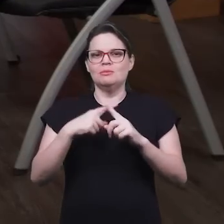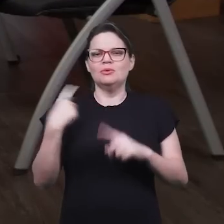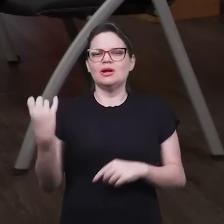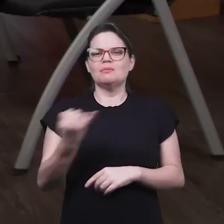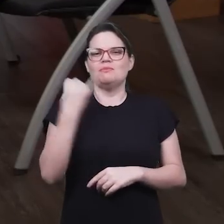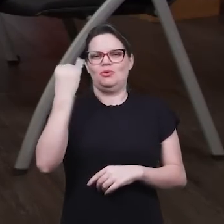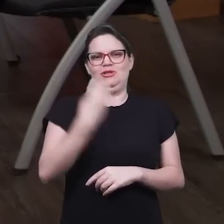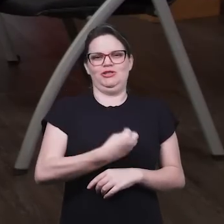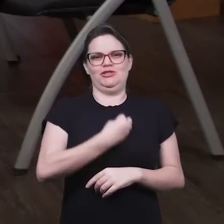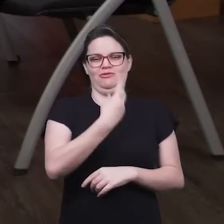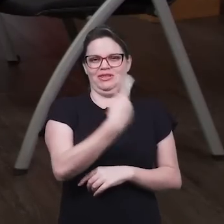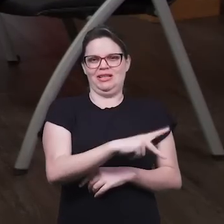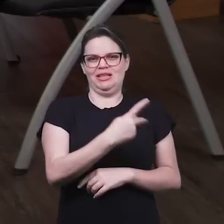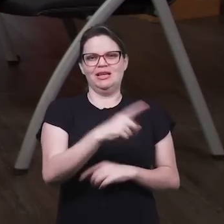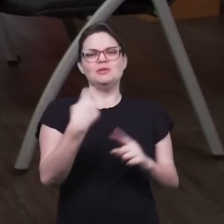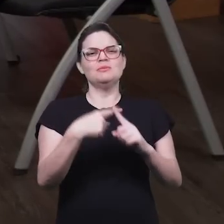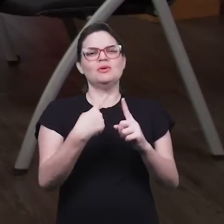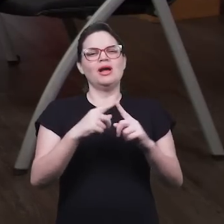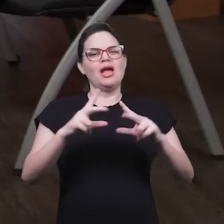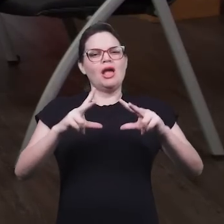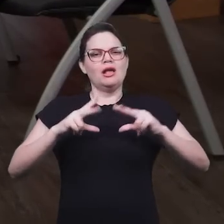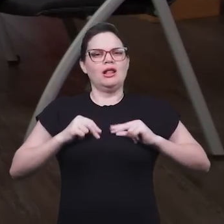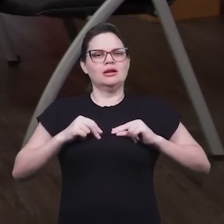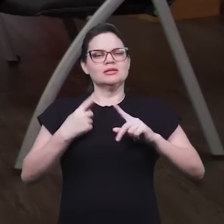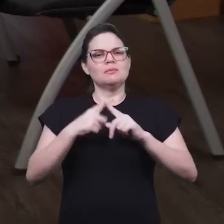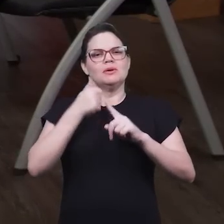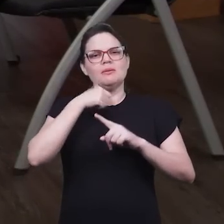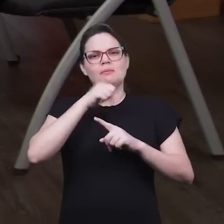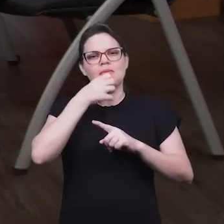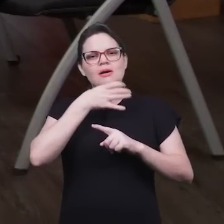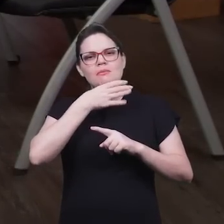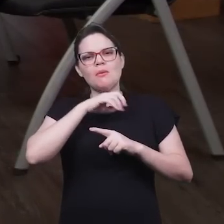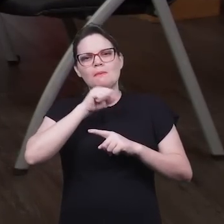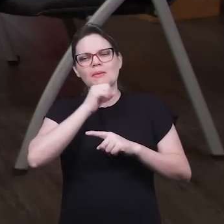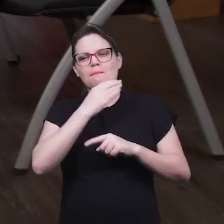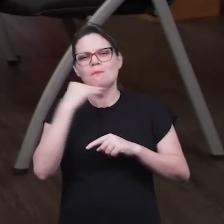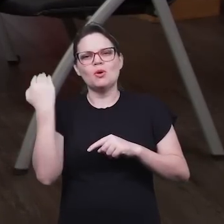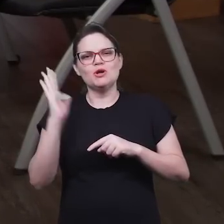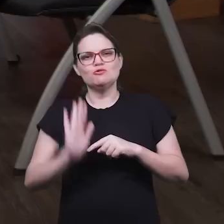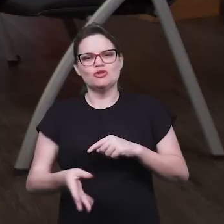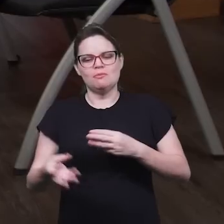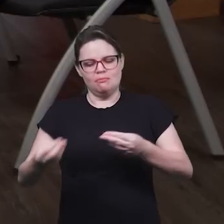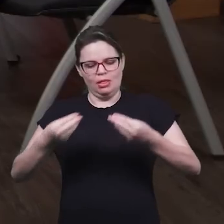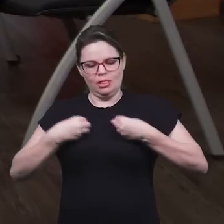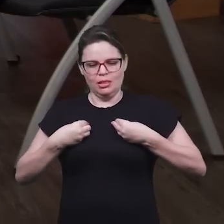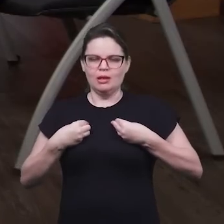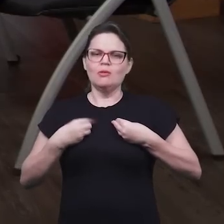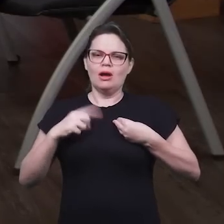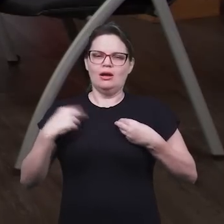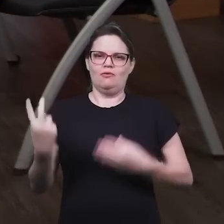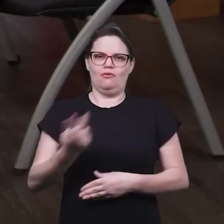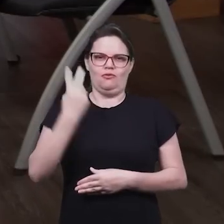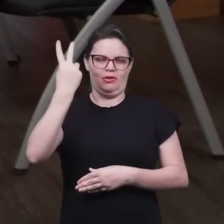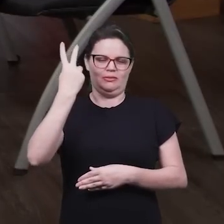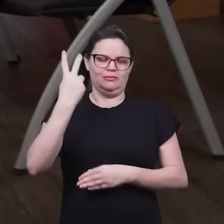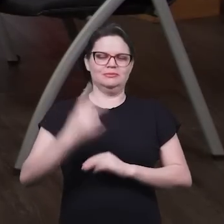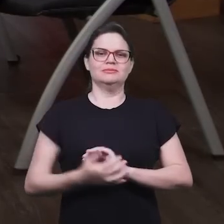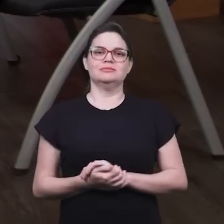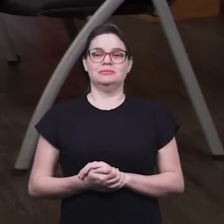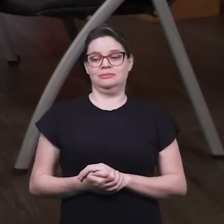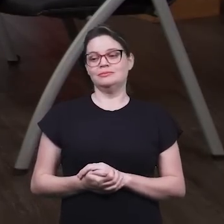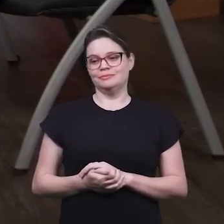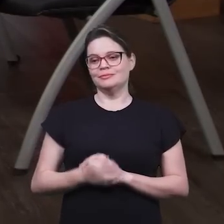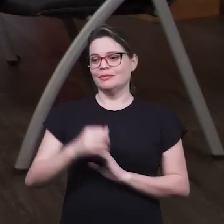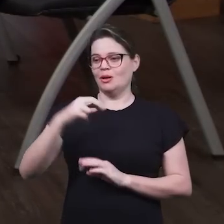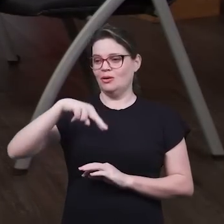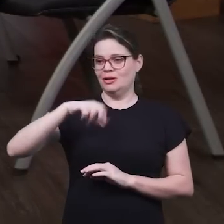herança. Amém. Ele recebeu de alguém que havia morrido por ela. Ora Deus. Juro, Nabote, a herança